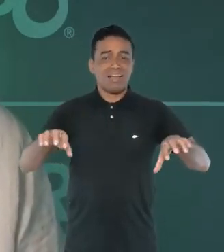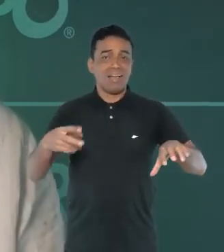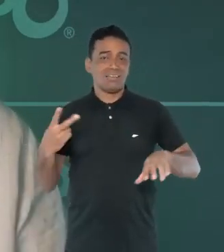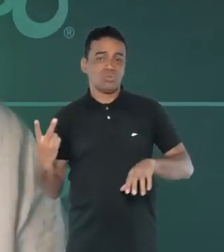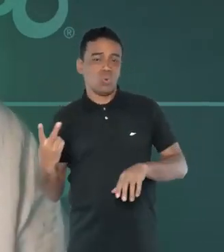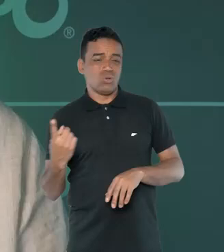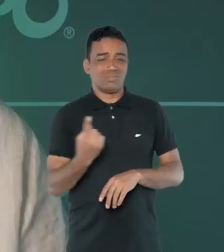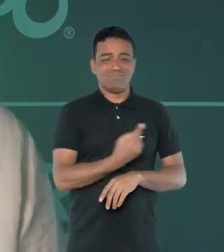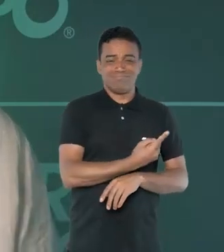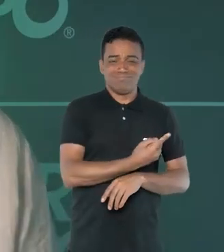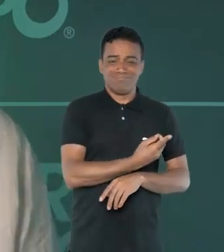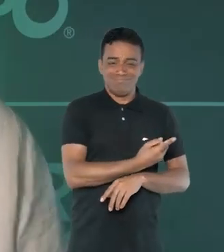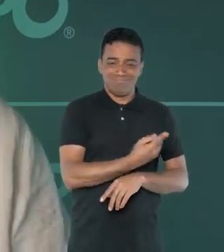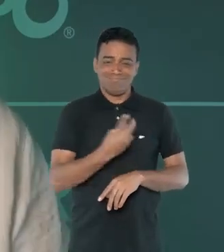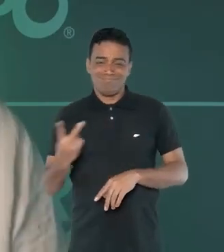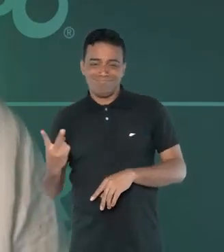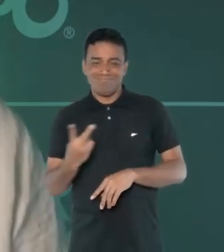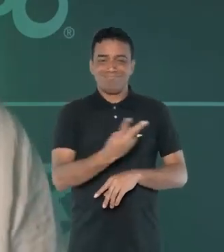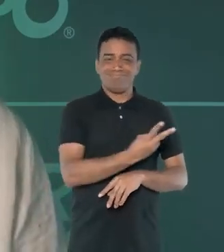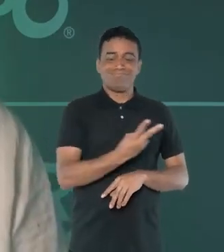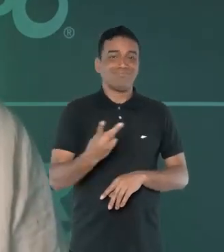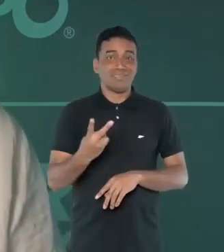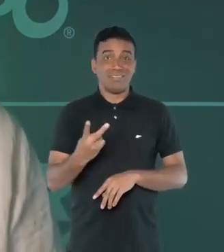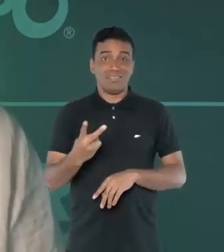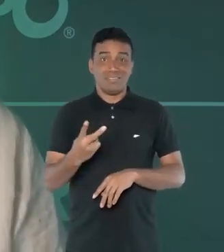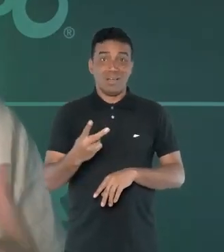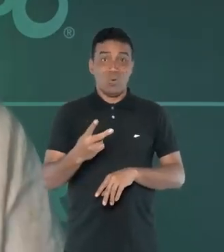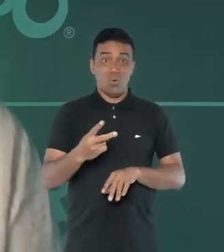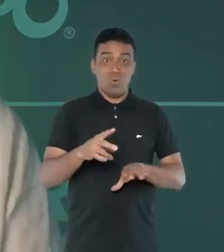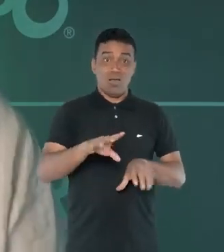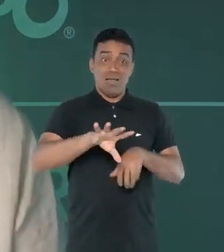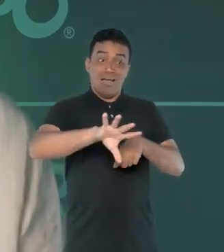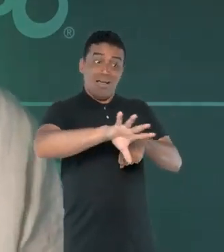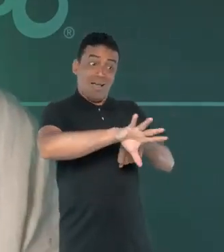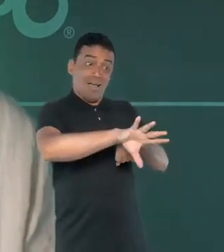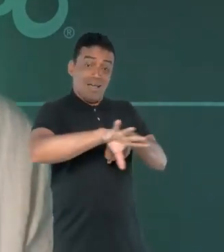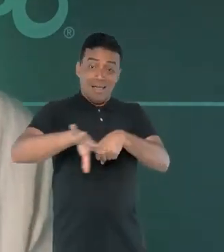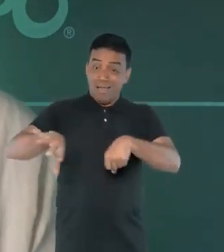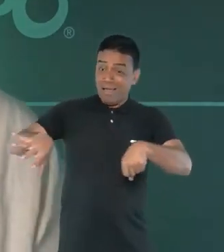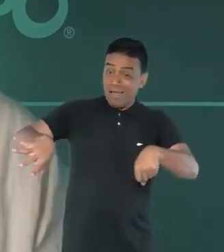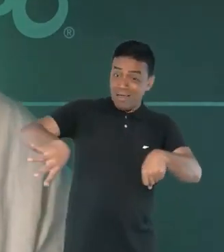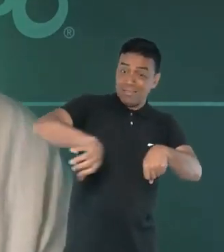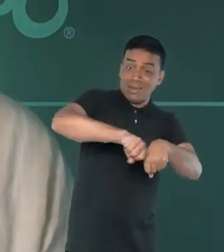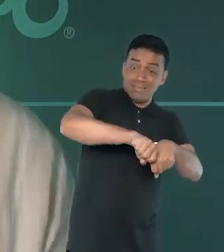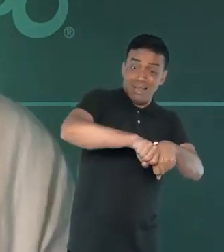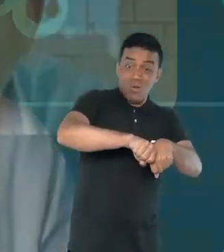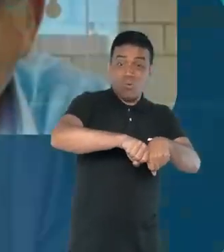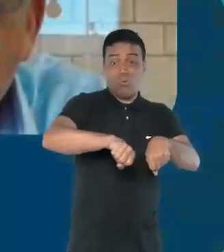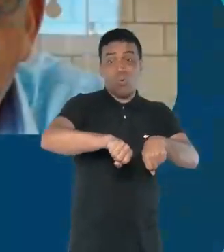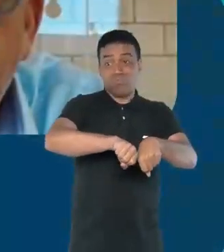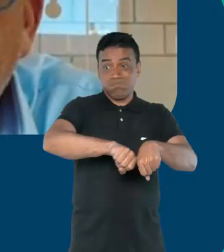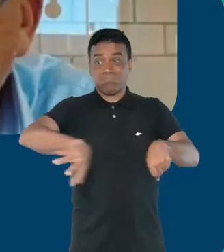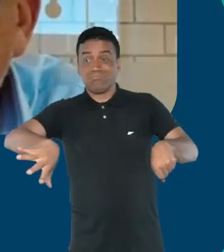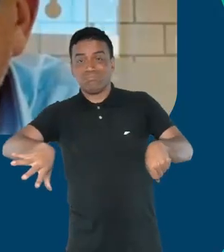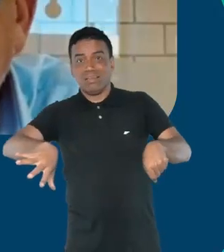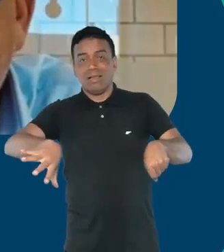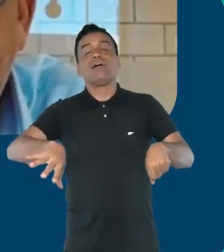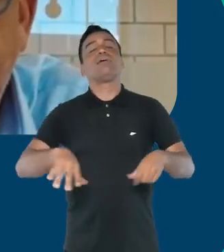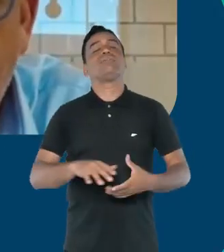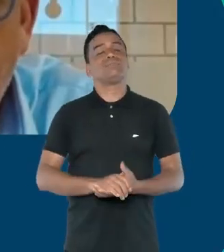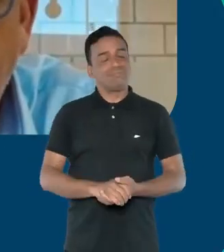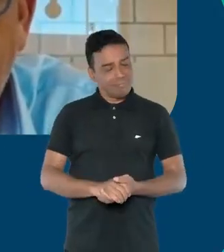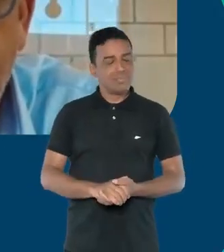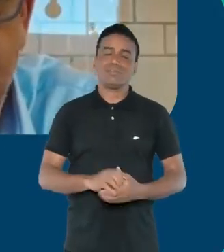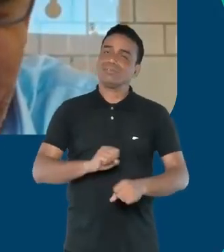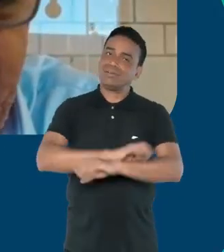que esse campo é de repulsão ou é de atração? Uma precisa da outra para sobreviver? Sem dúvida, uma